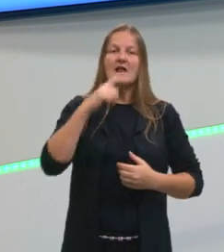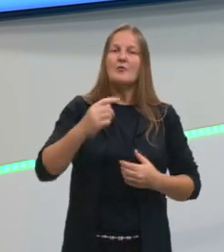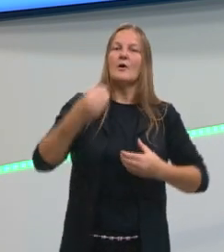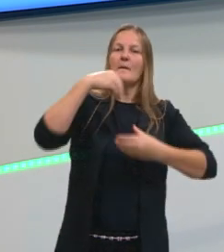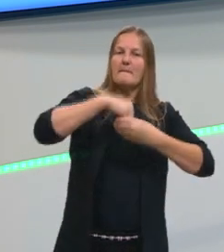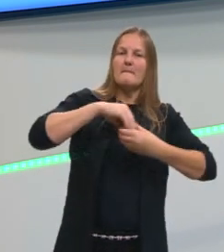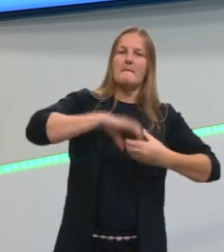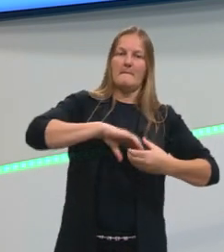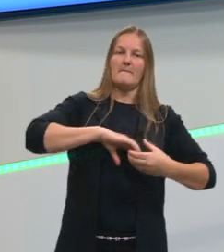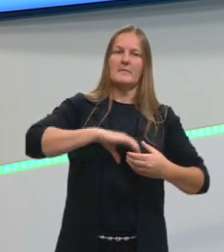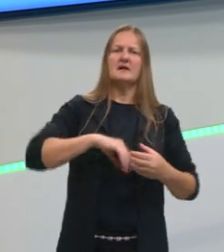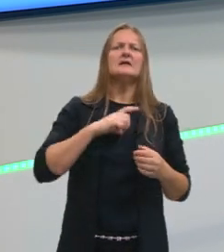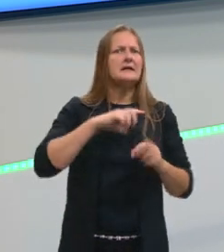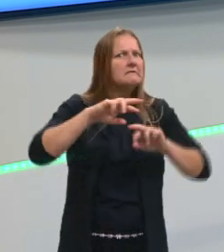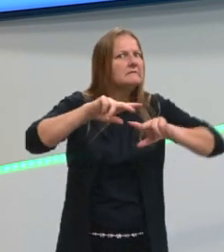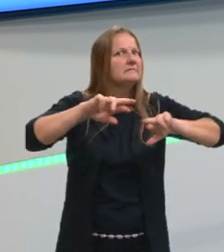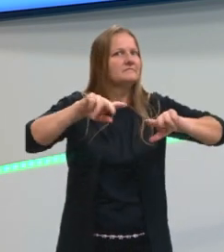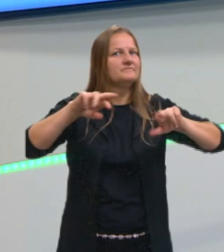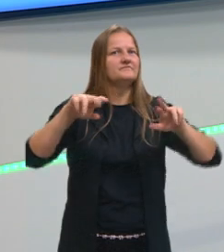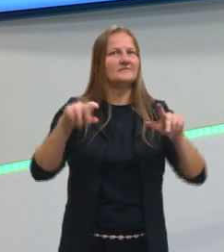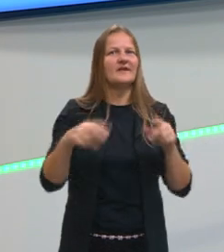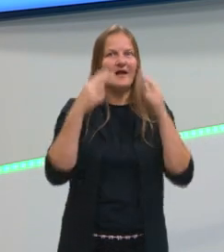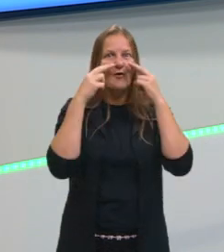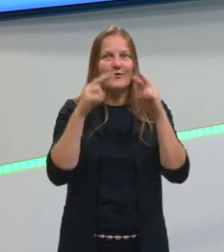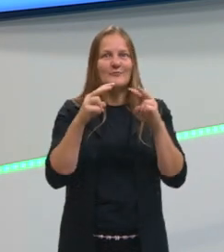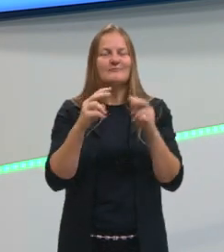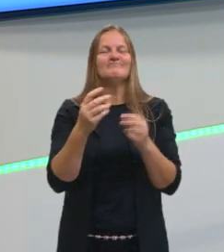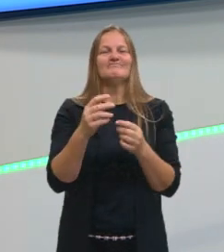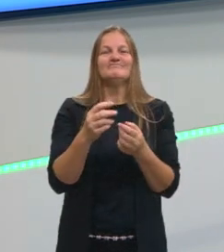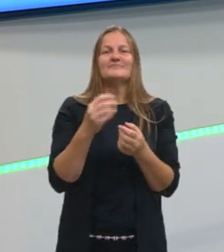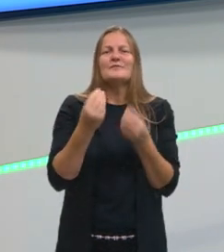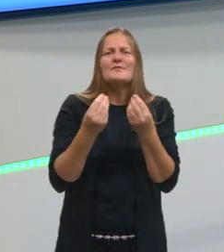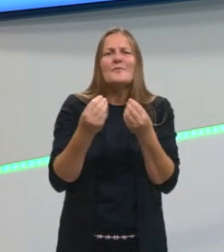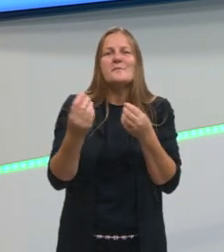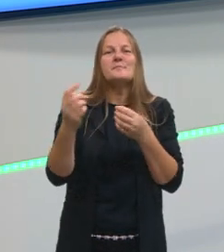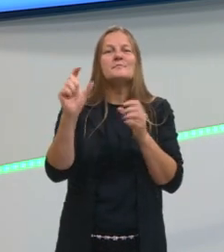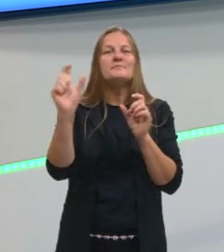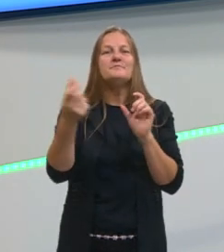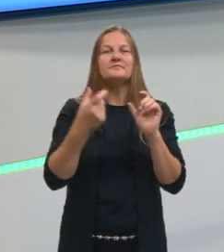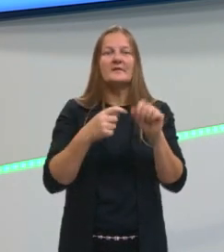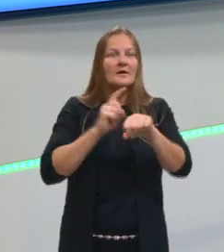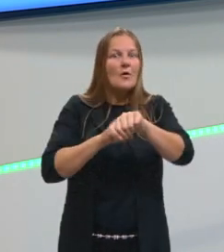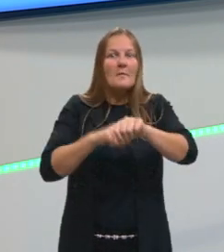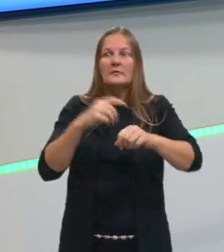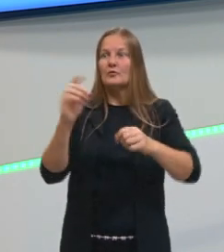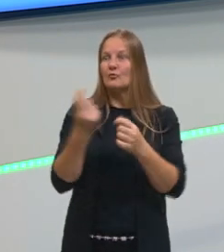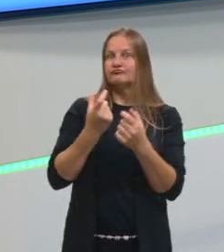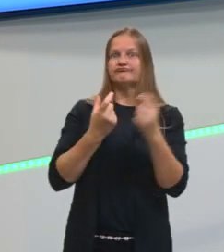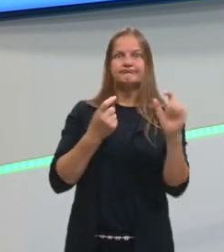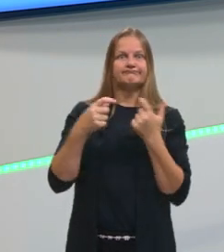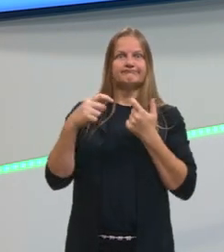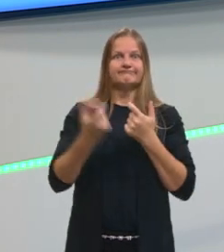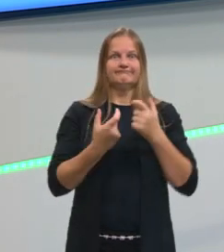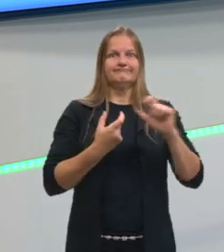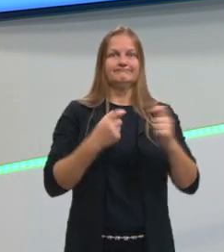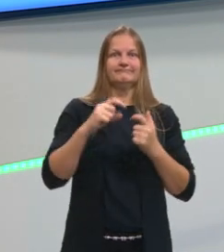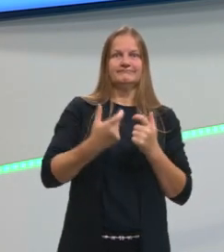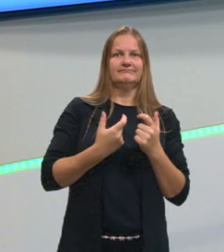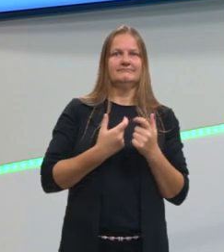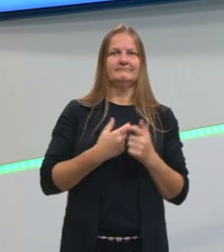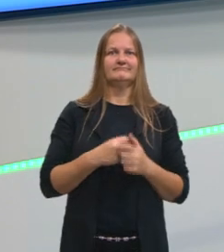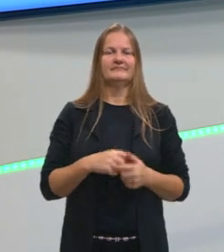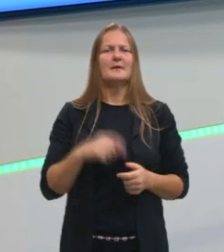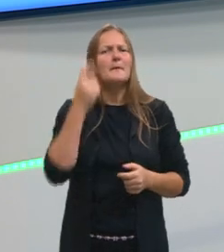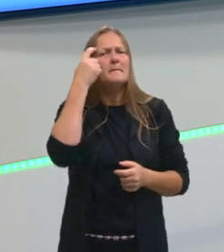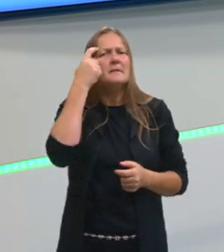portuguesa E são muitas e nós não percebemos e elas são inseridas de uma hora para outra quem série